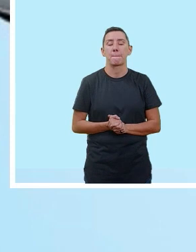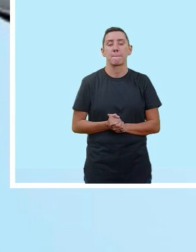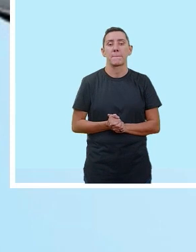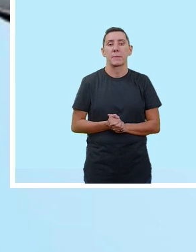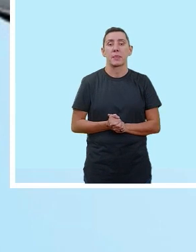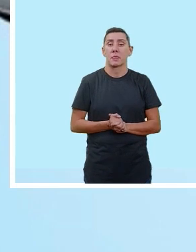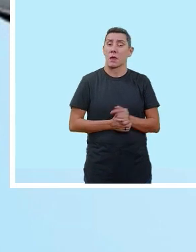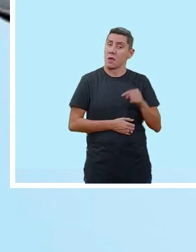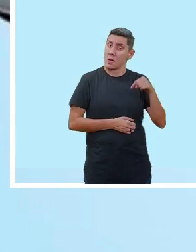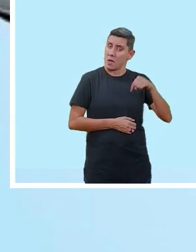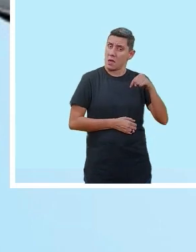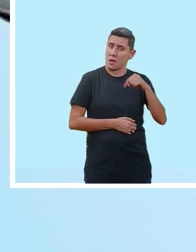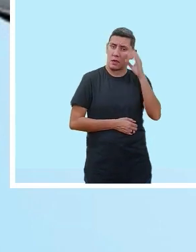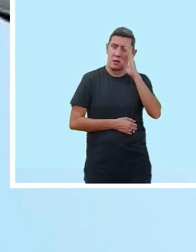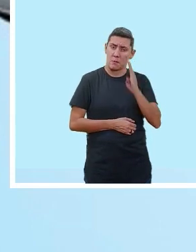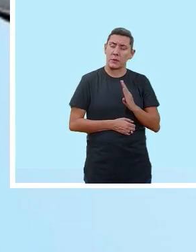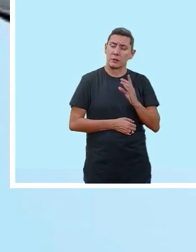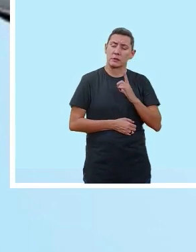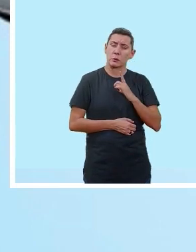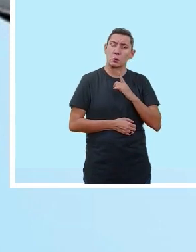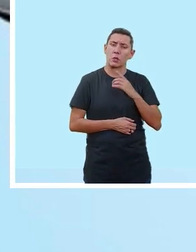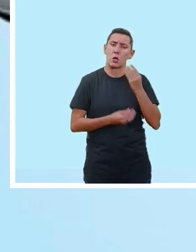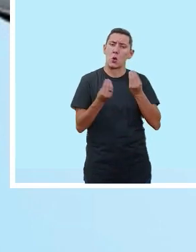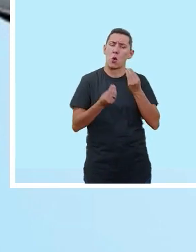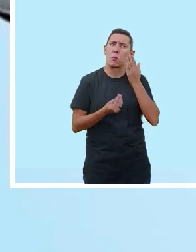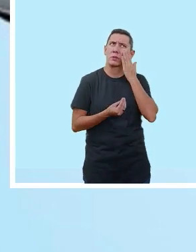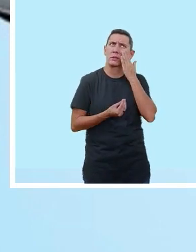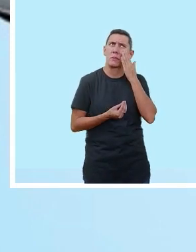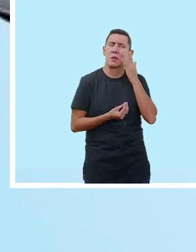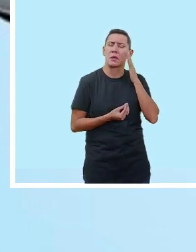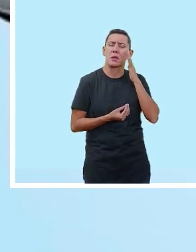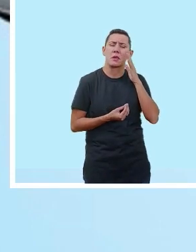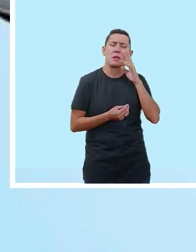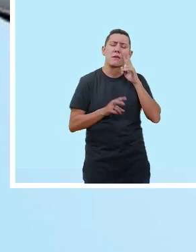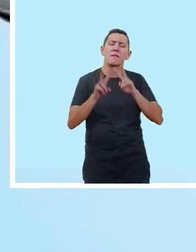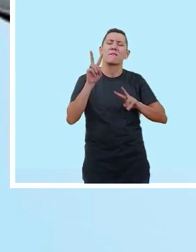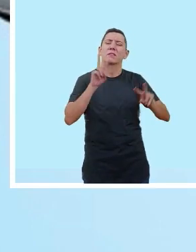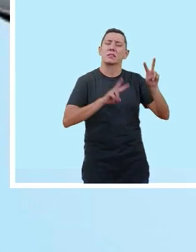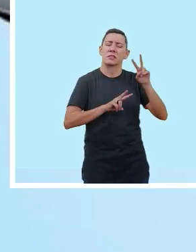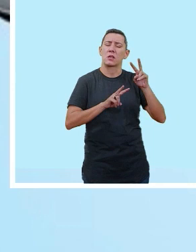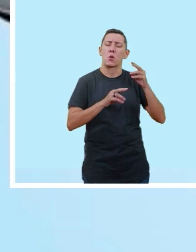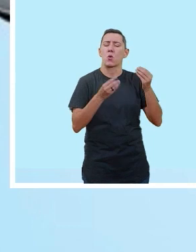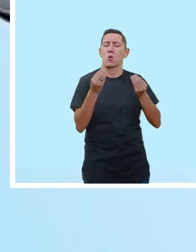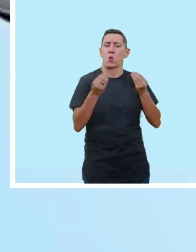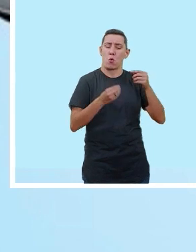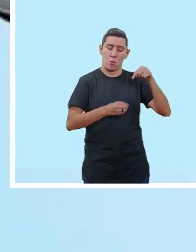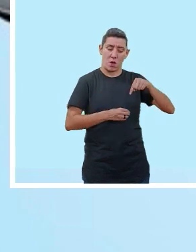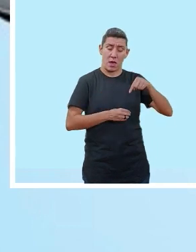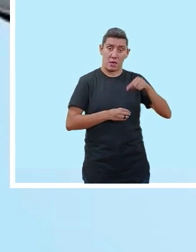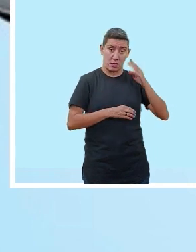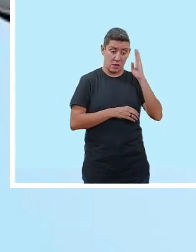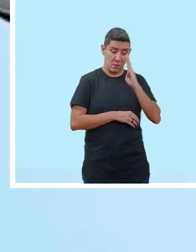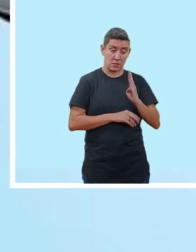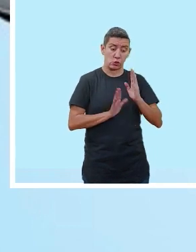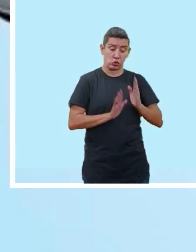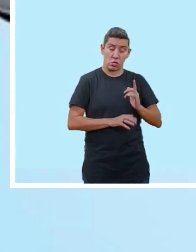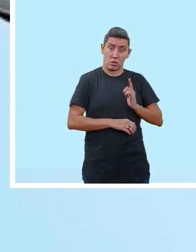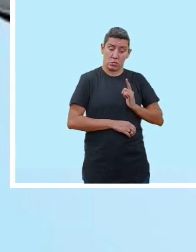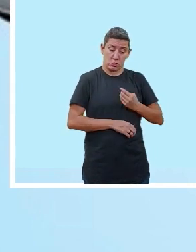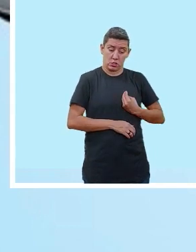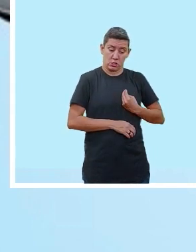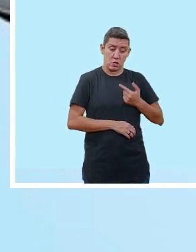Brasil, vamos fazer um panorama geral sobre a Huawei aqui no Brasil, né? A Huawei está aqui no Brasil há mais de 23 anos e